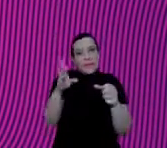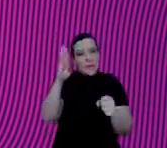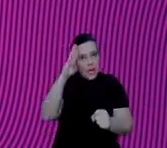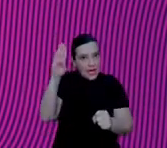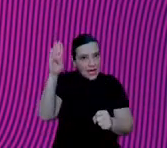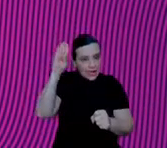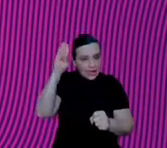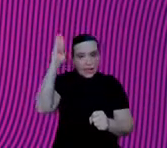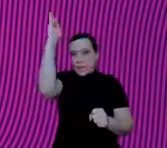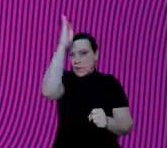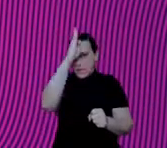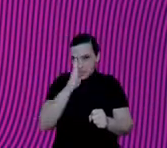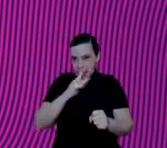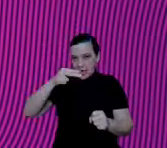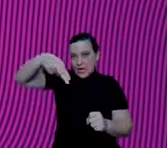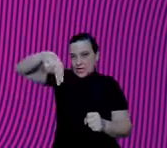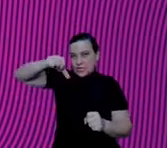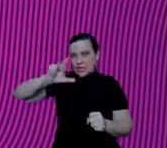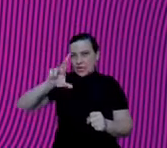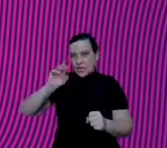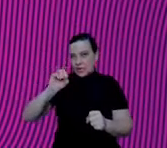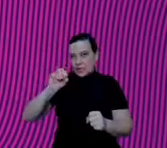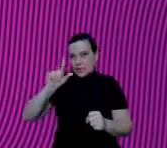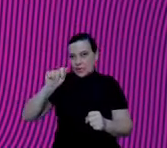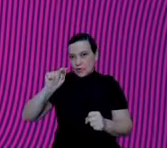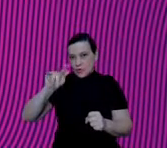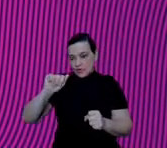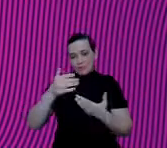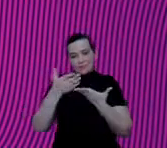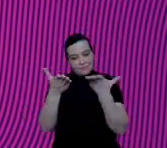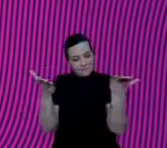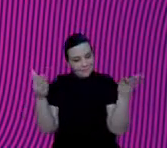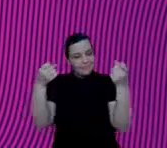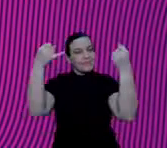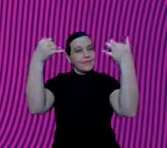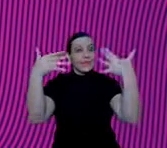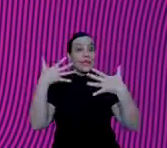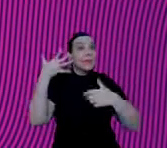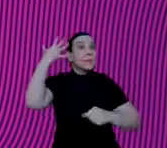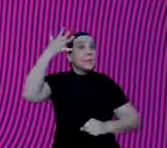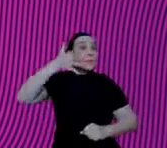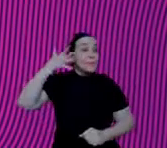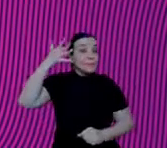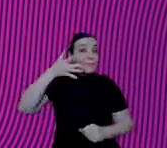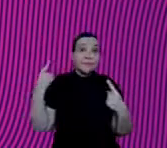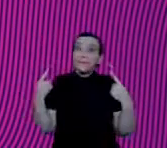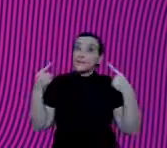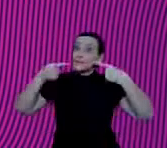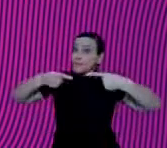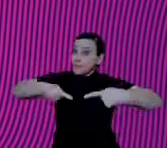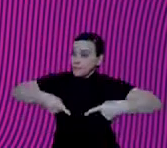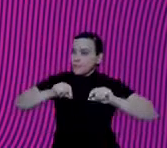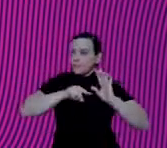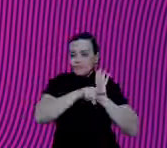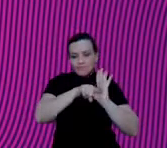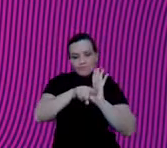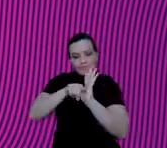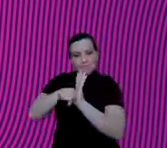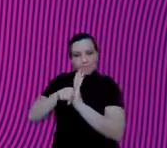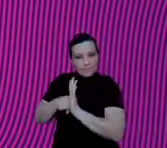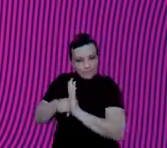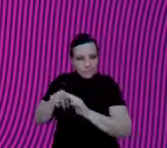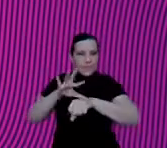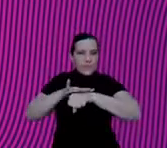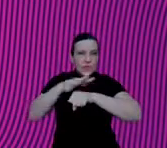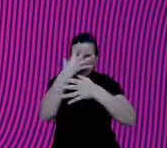Neurologia. A doutora Mariana vai nos brindar sobre uma palestra sobre os desafios diagnósticos de doença de Parkinson e,